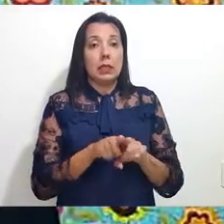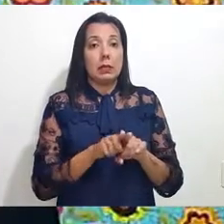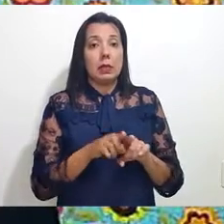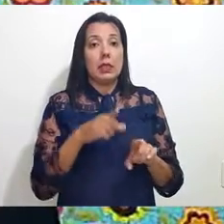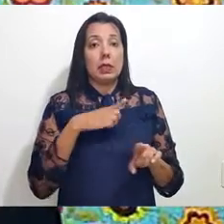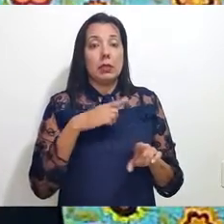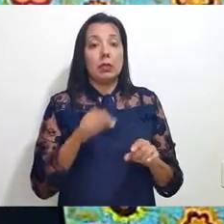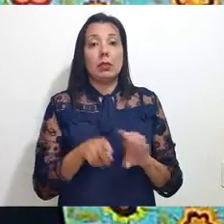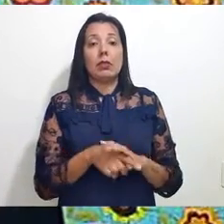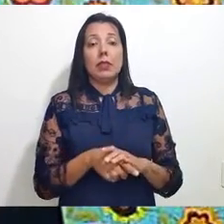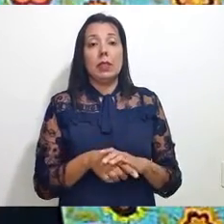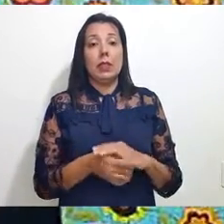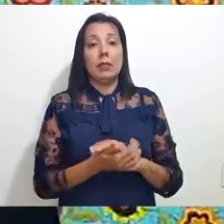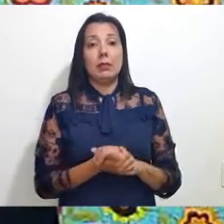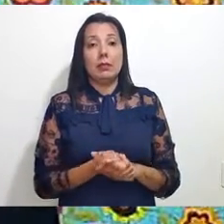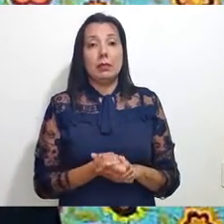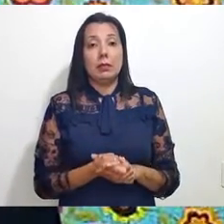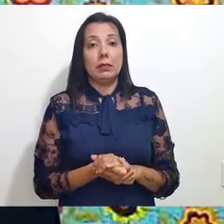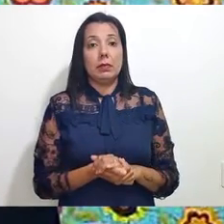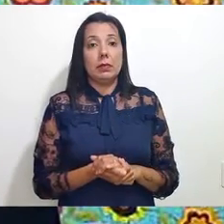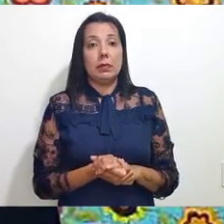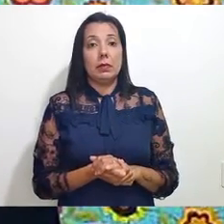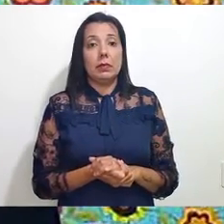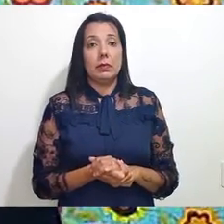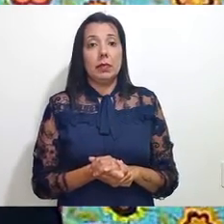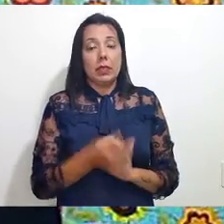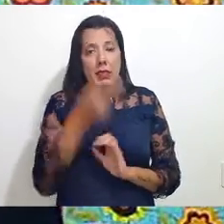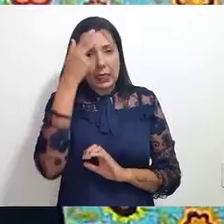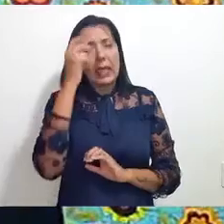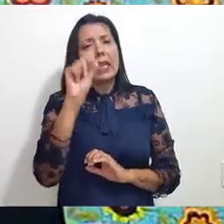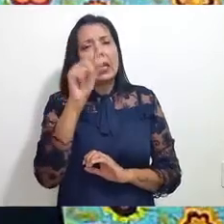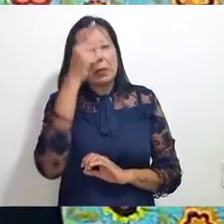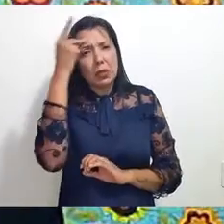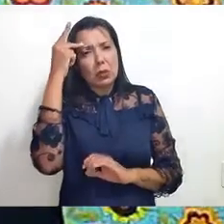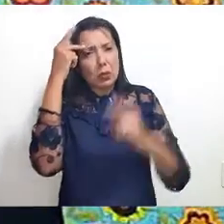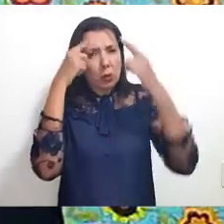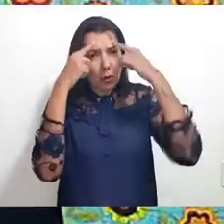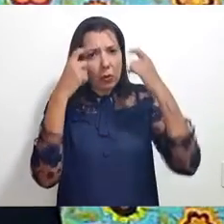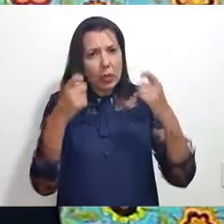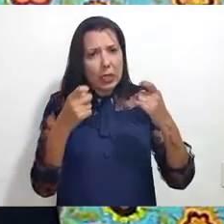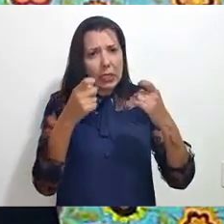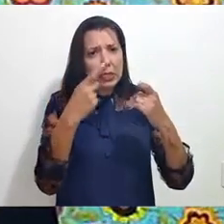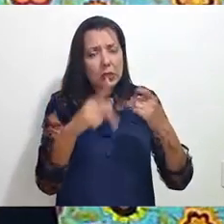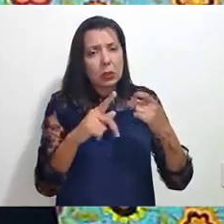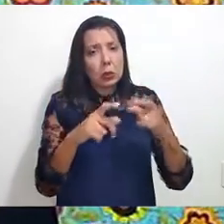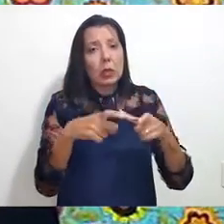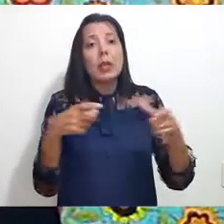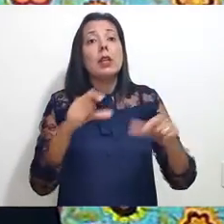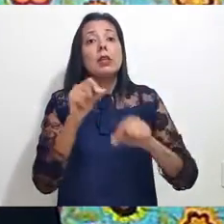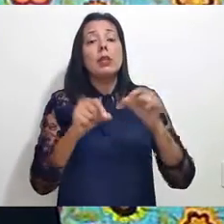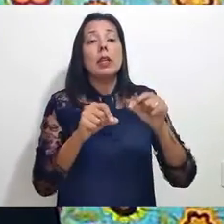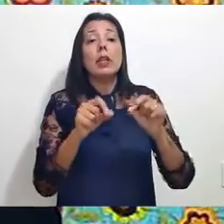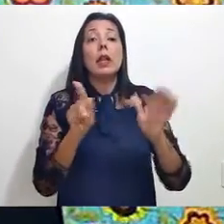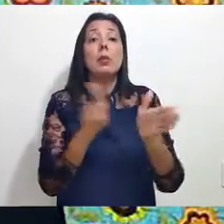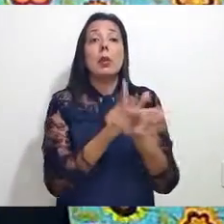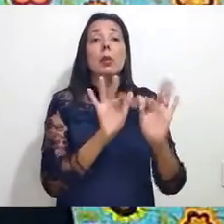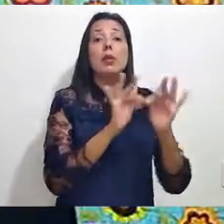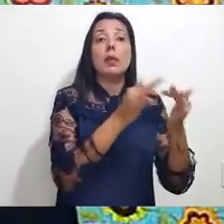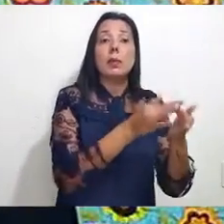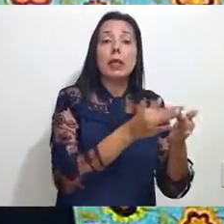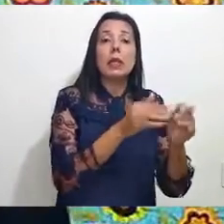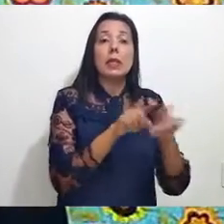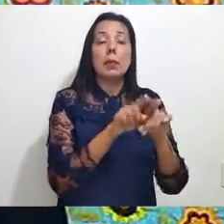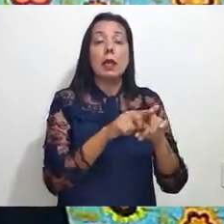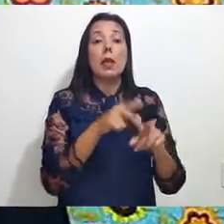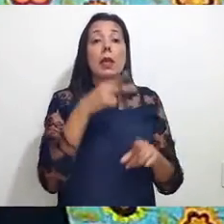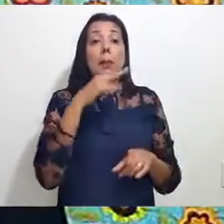dessa criança. Quem é o agressor, na sua grande maioria, são os pais e padrastos.